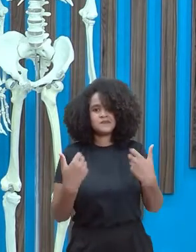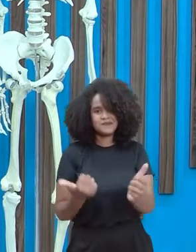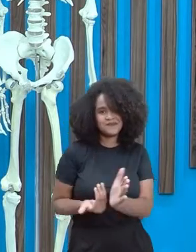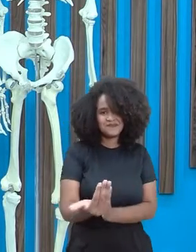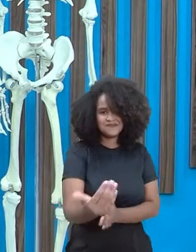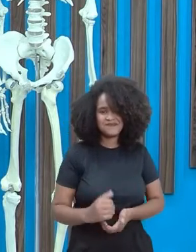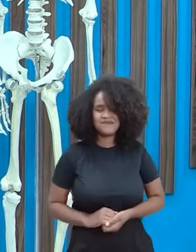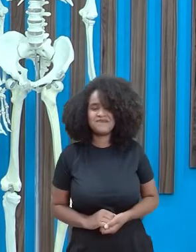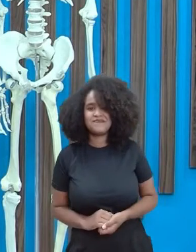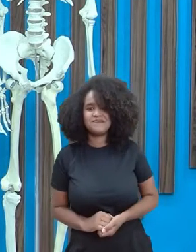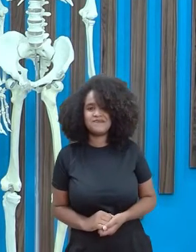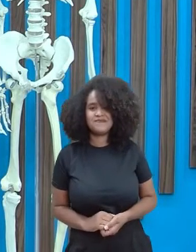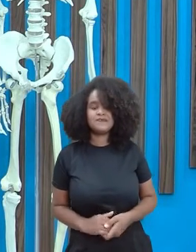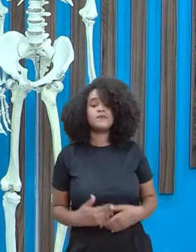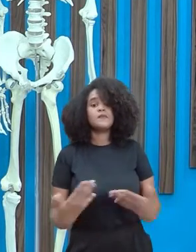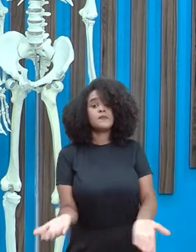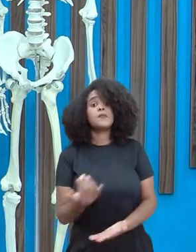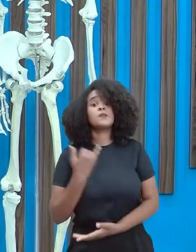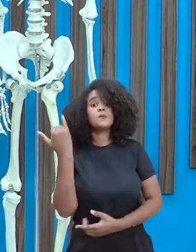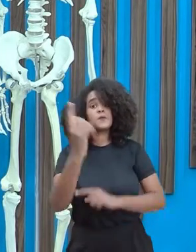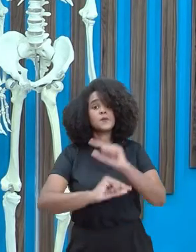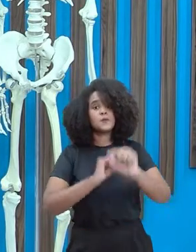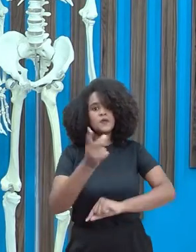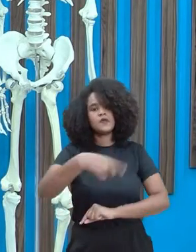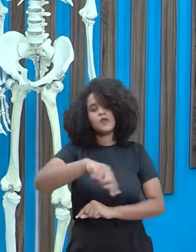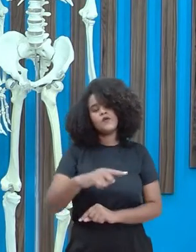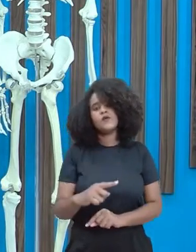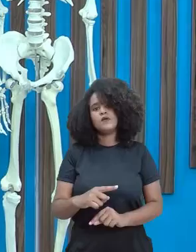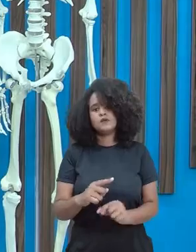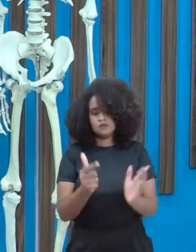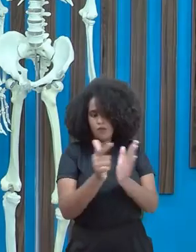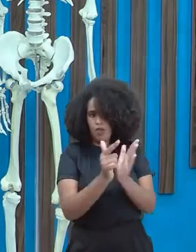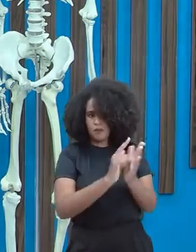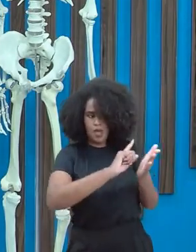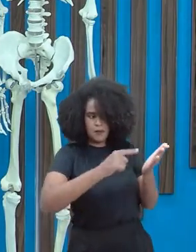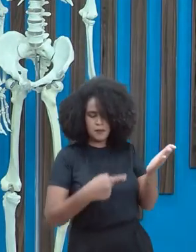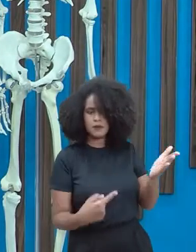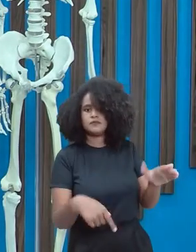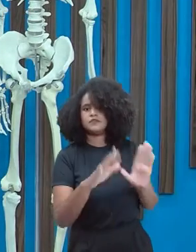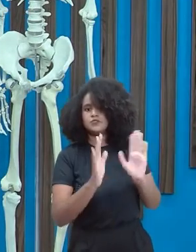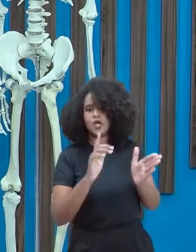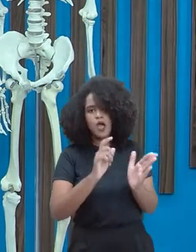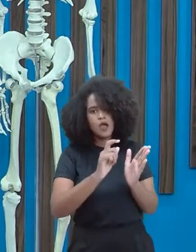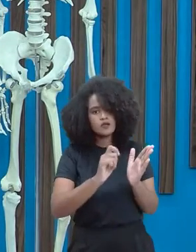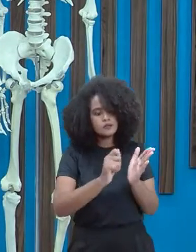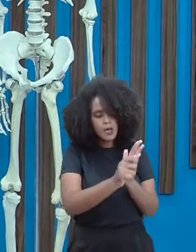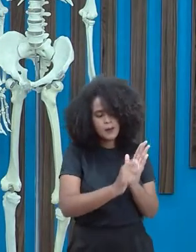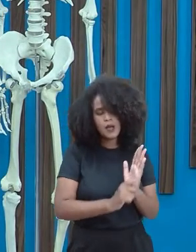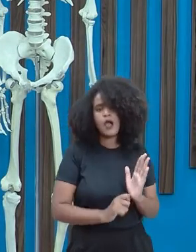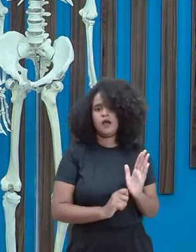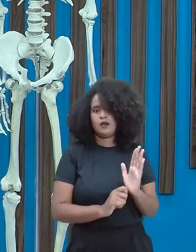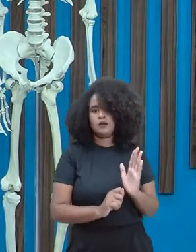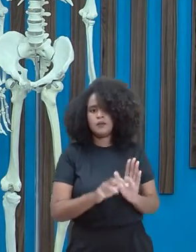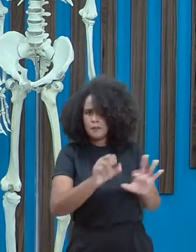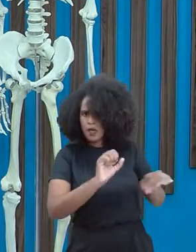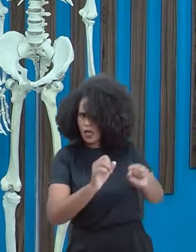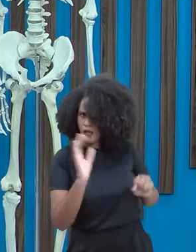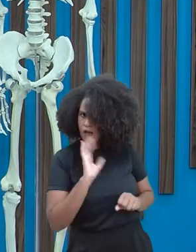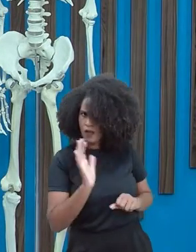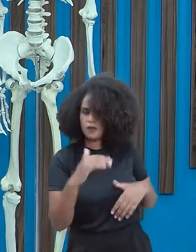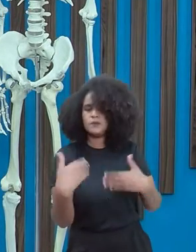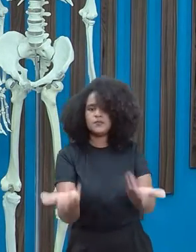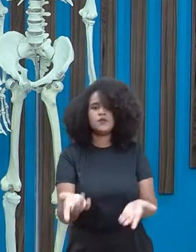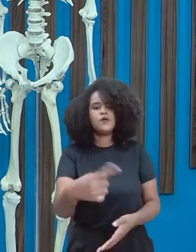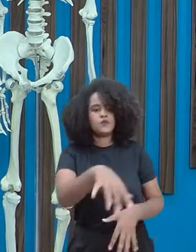Vamos começar? É importante que vocês estejam aí com papel, caneta, para algumas anotações. Peguem aí rapidinho.